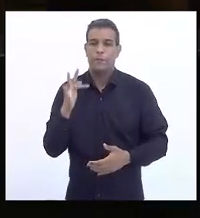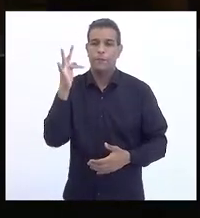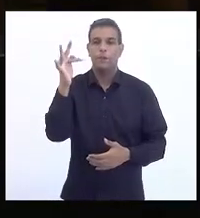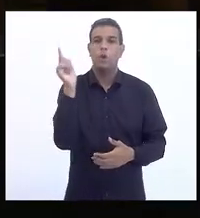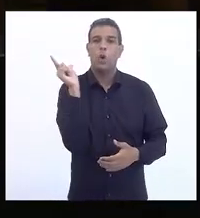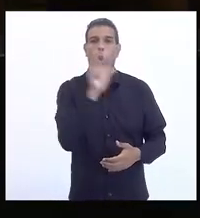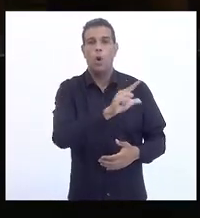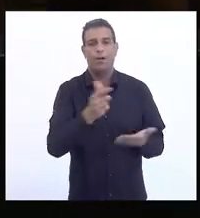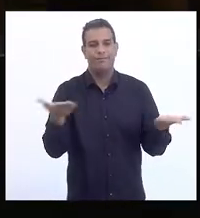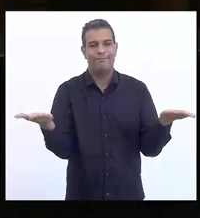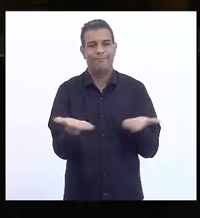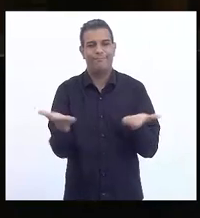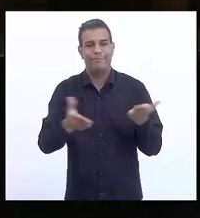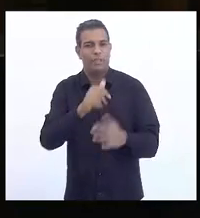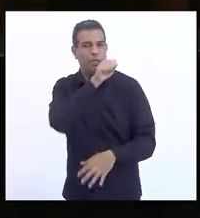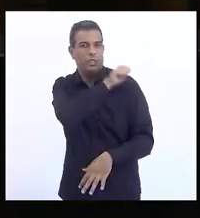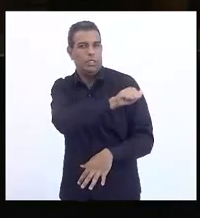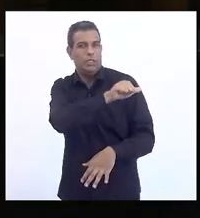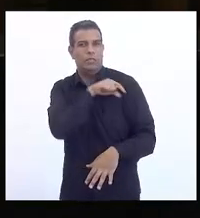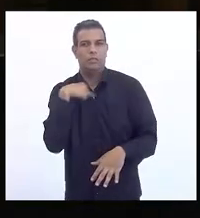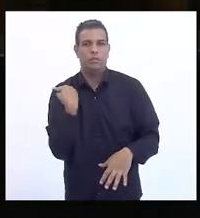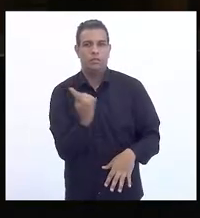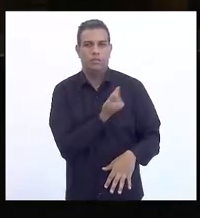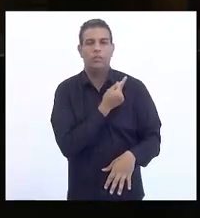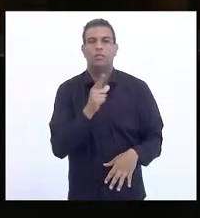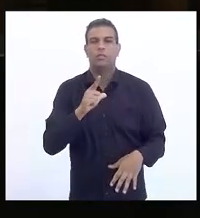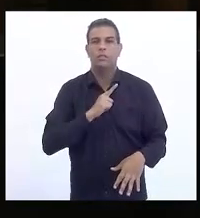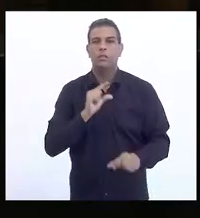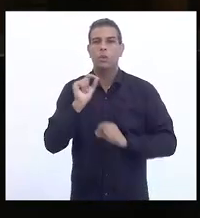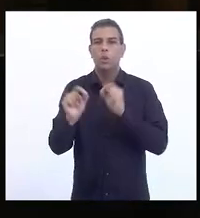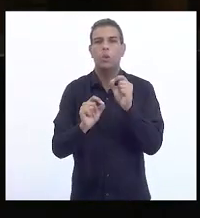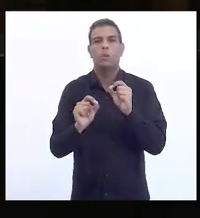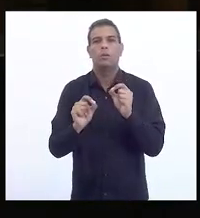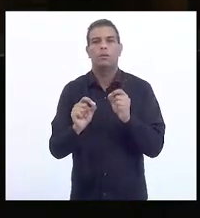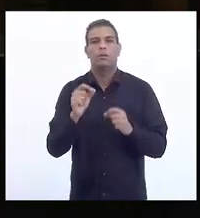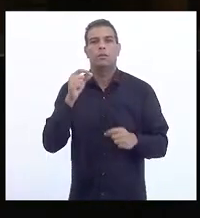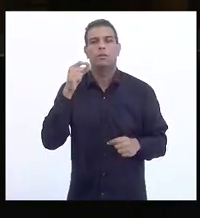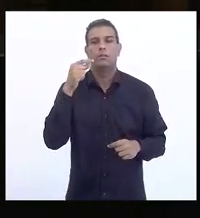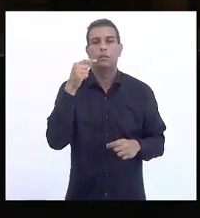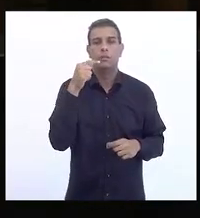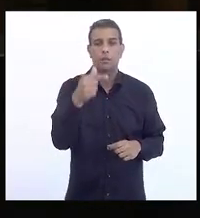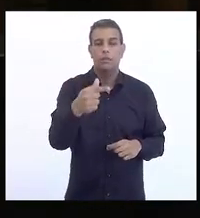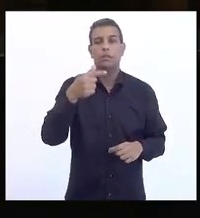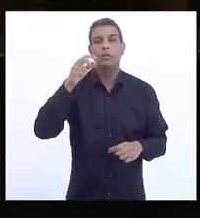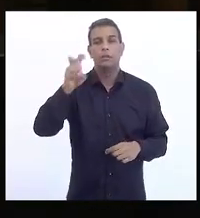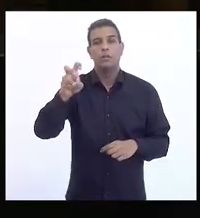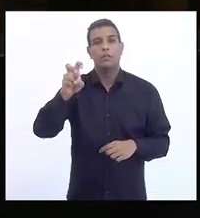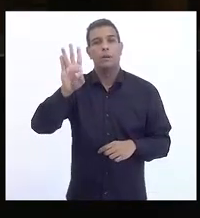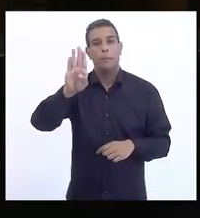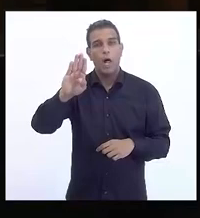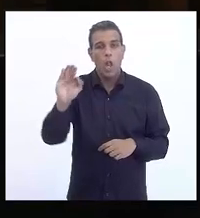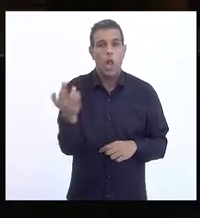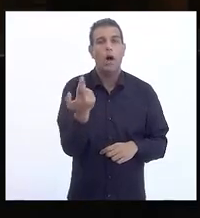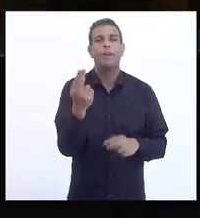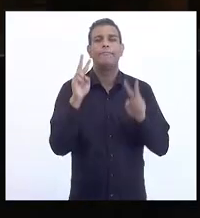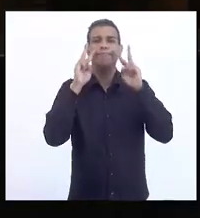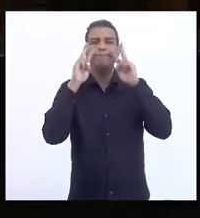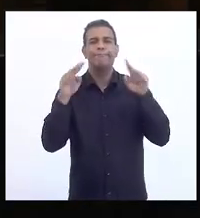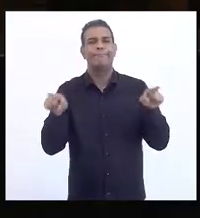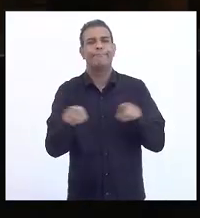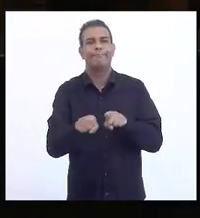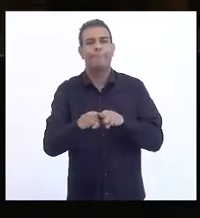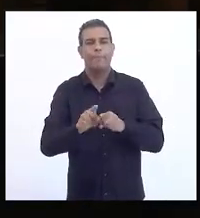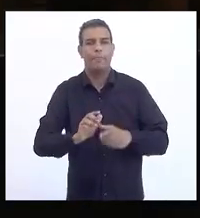é que o Estado do Rio de Janeiro tenha uma dívida de 172 bilhões, visto que,